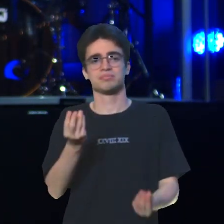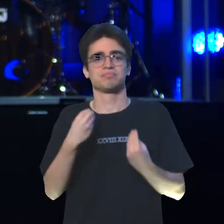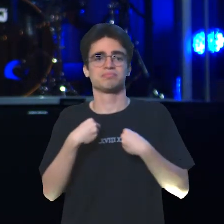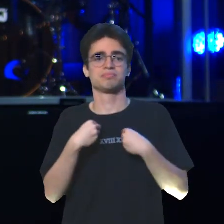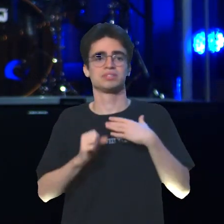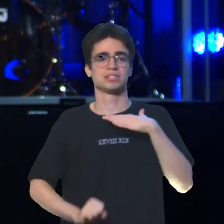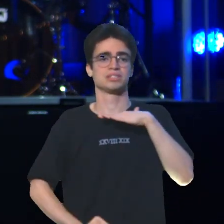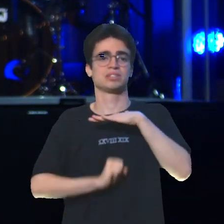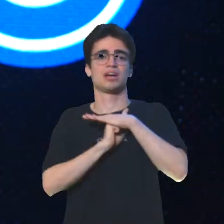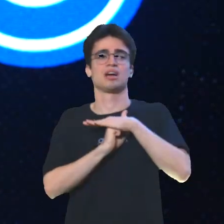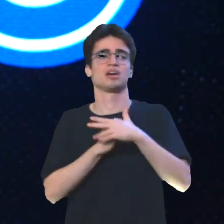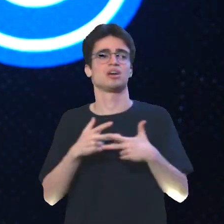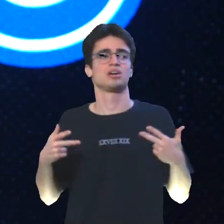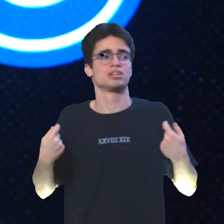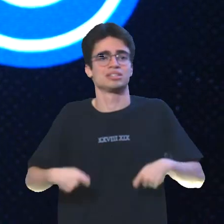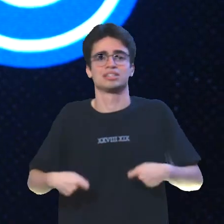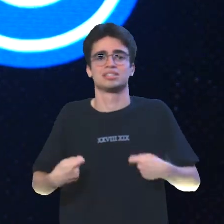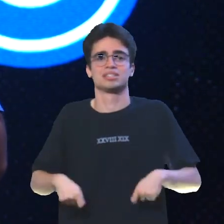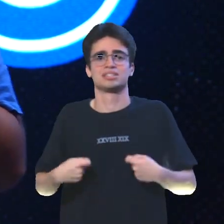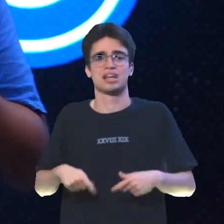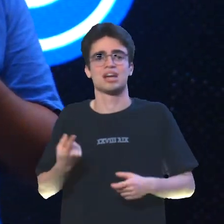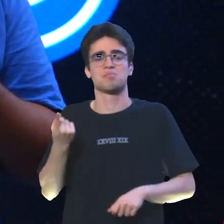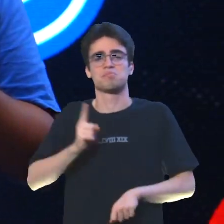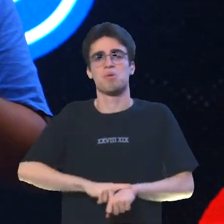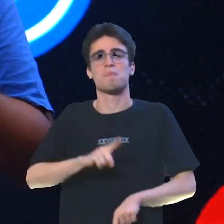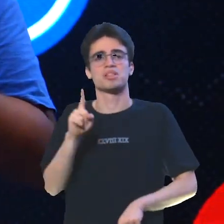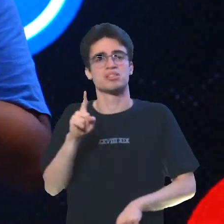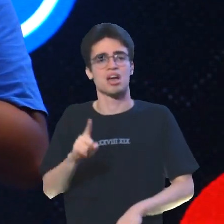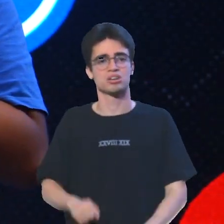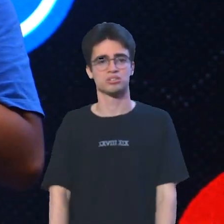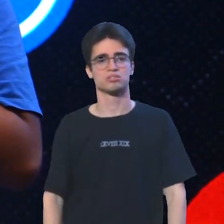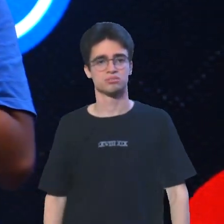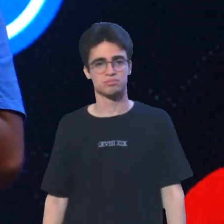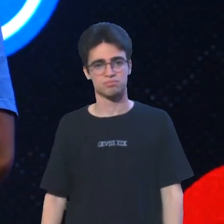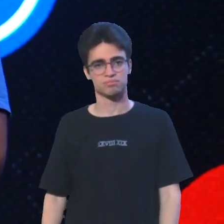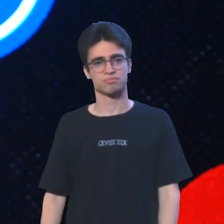necessário e momentâneo.